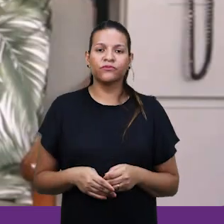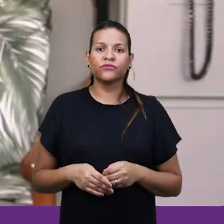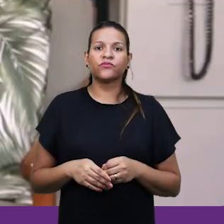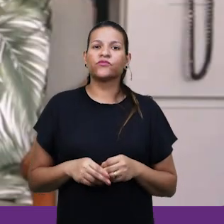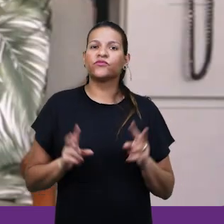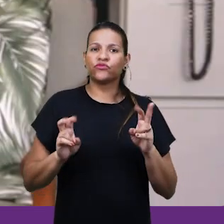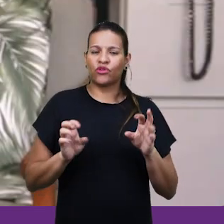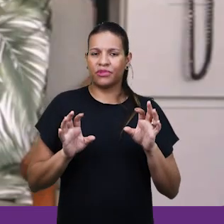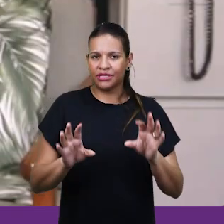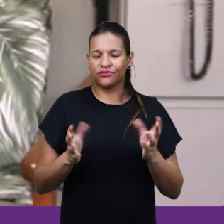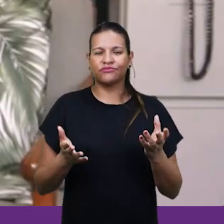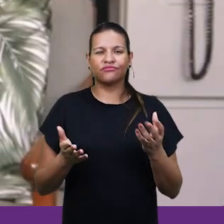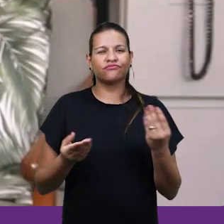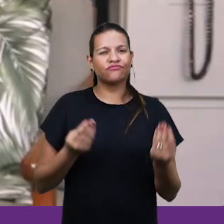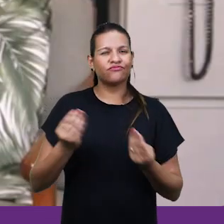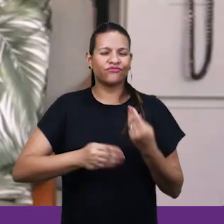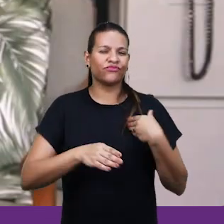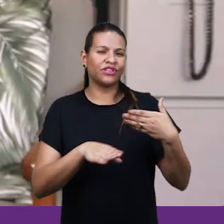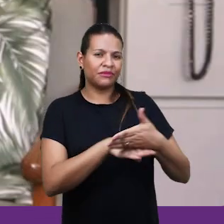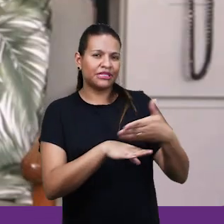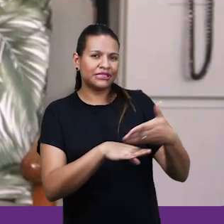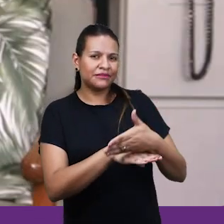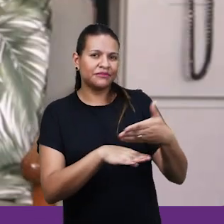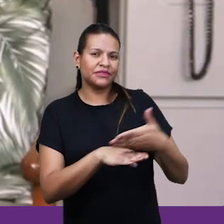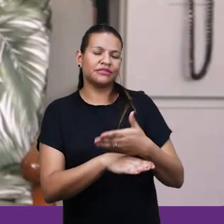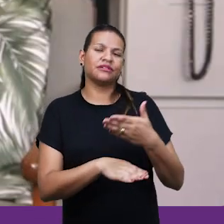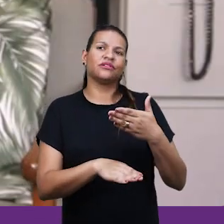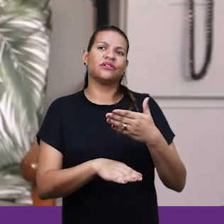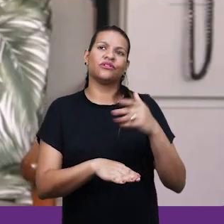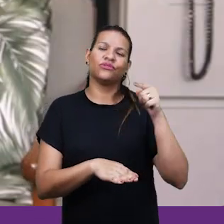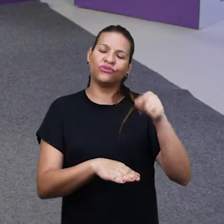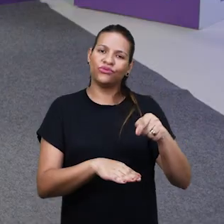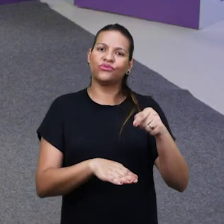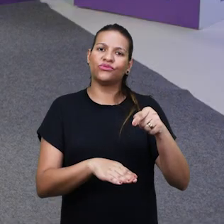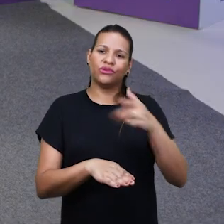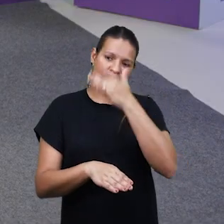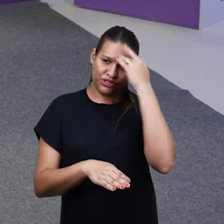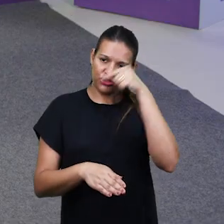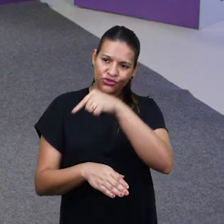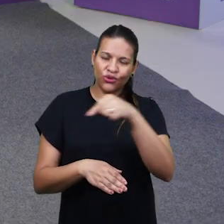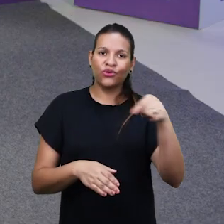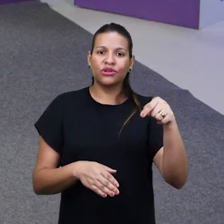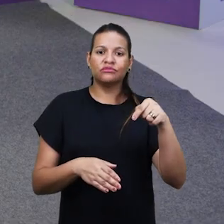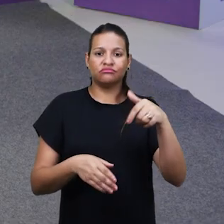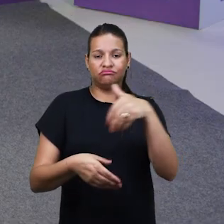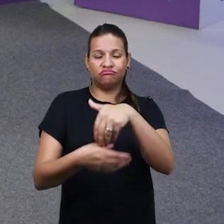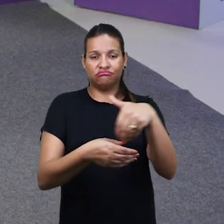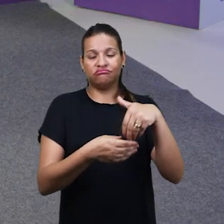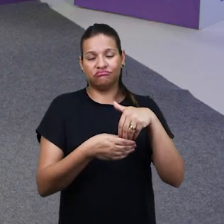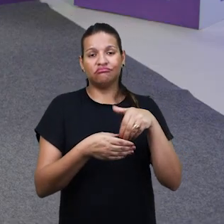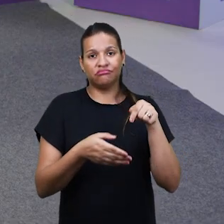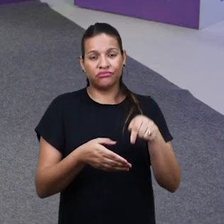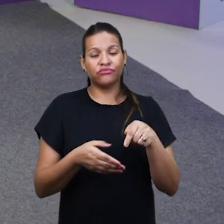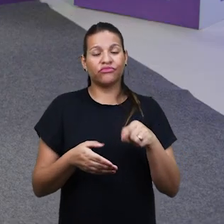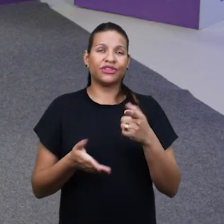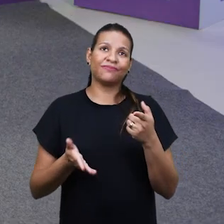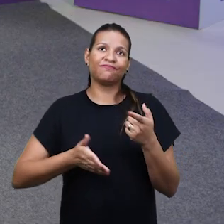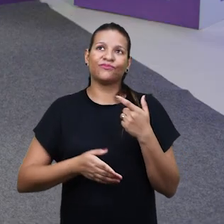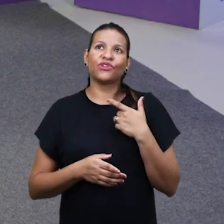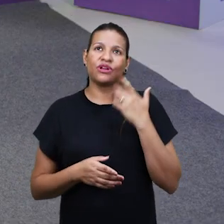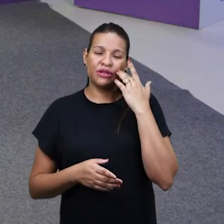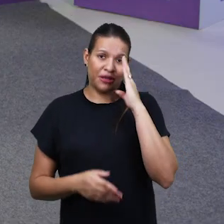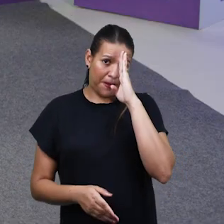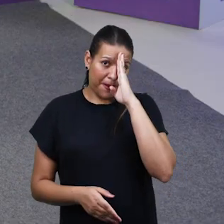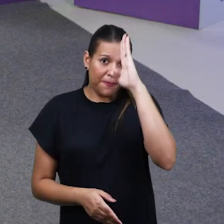que engloba o controle da legalidade, da regularidade do processo eleitoral, né? Sobre esses espaços